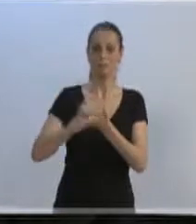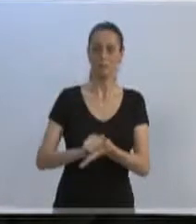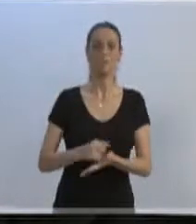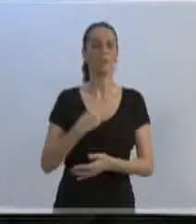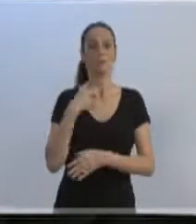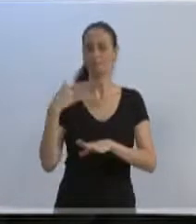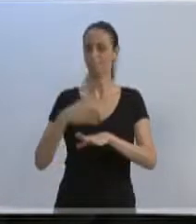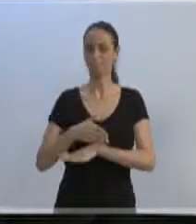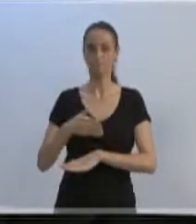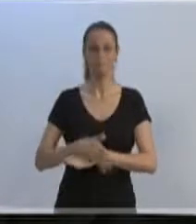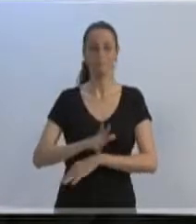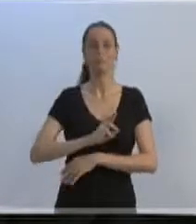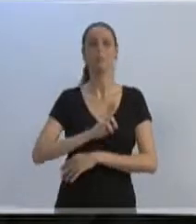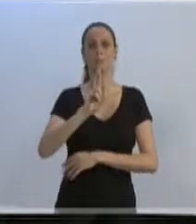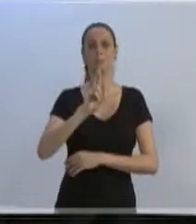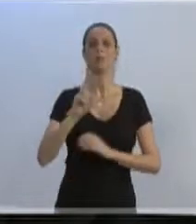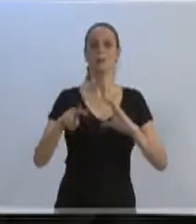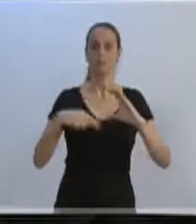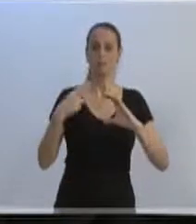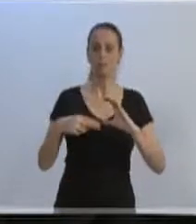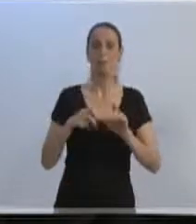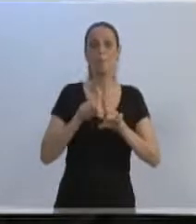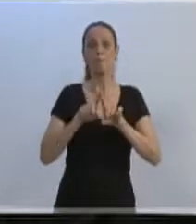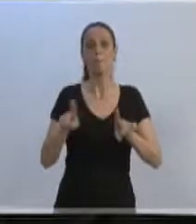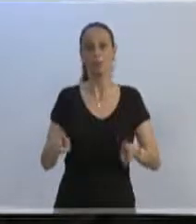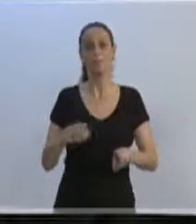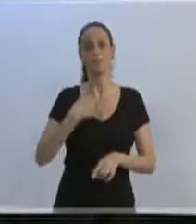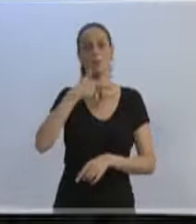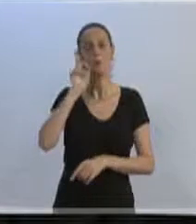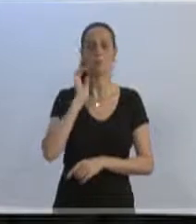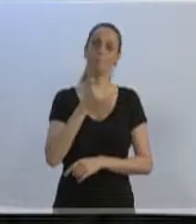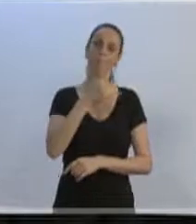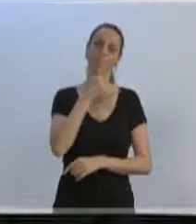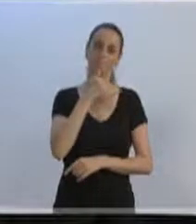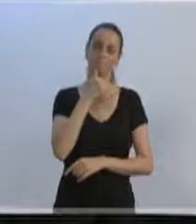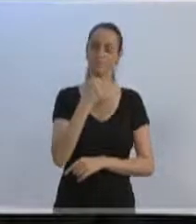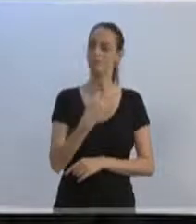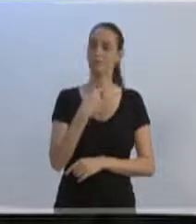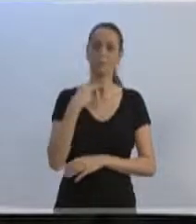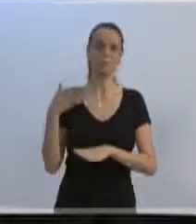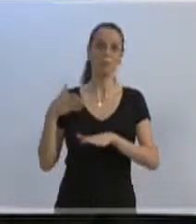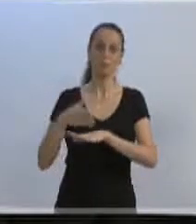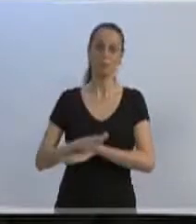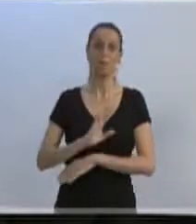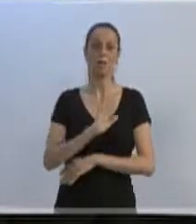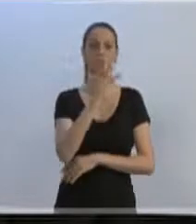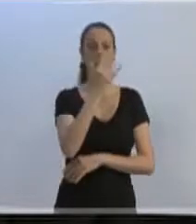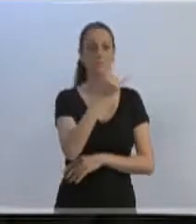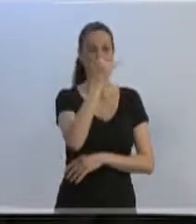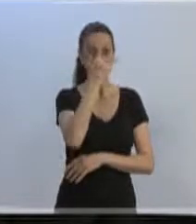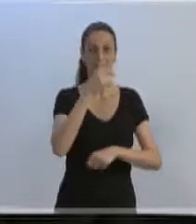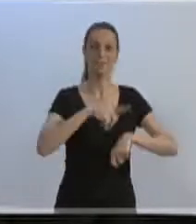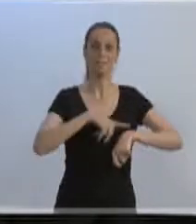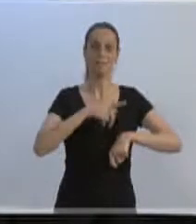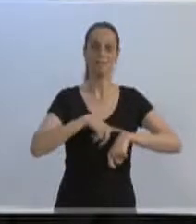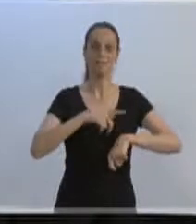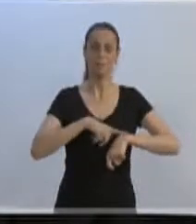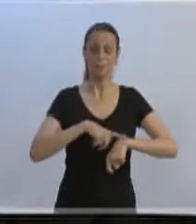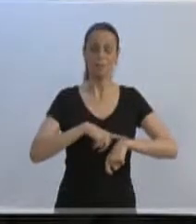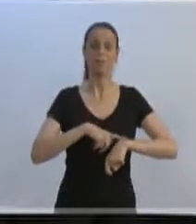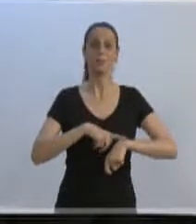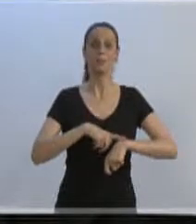para representar essa casa mas infelizmente sofreu um pequeno acidente naquele momento estava tomando uma